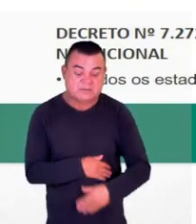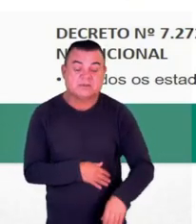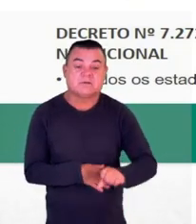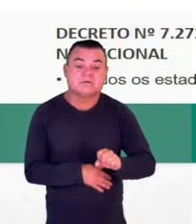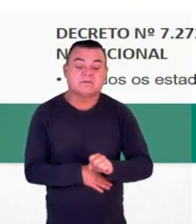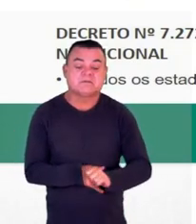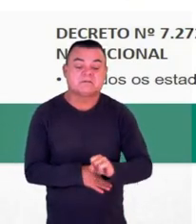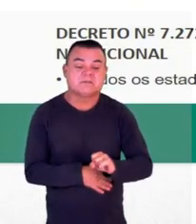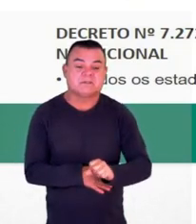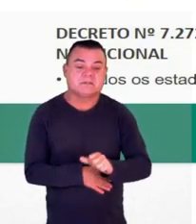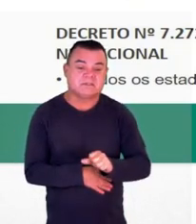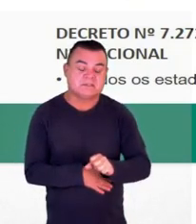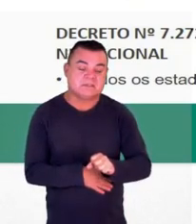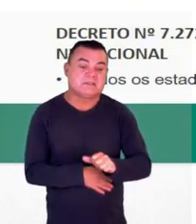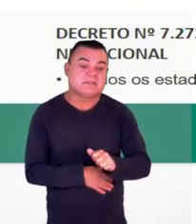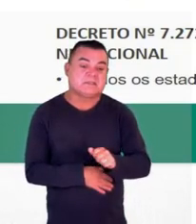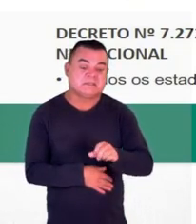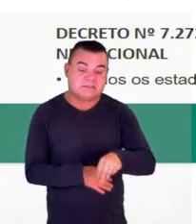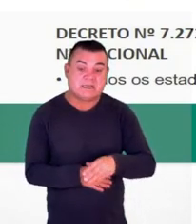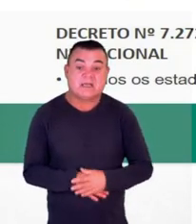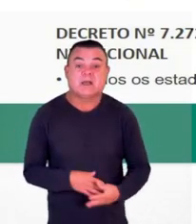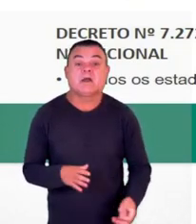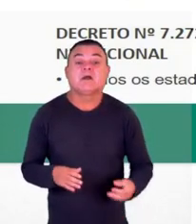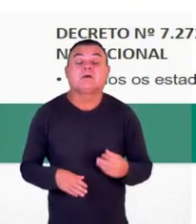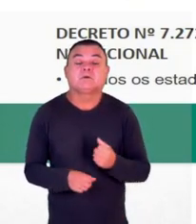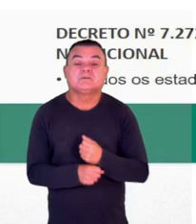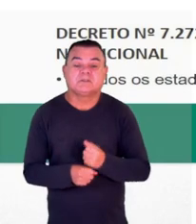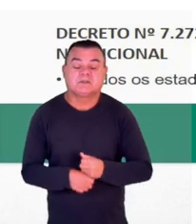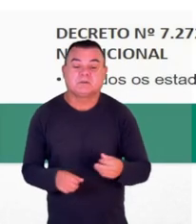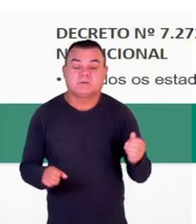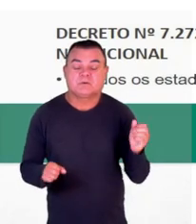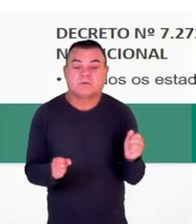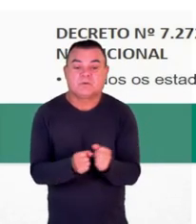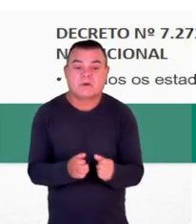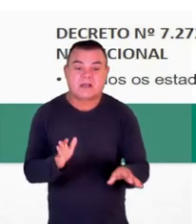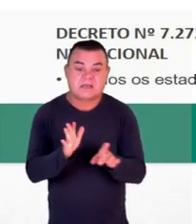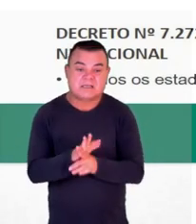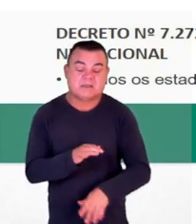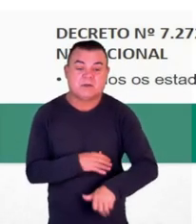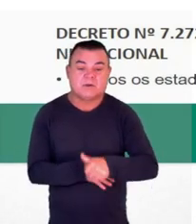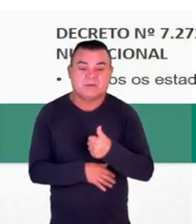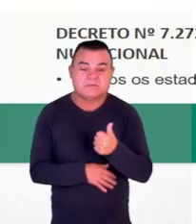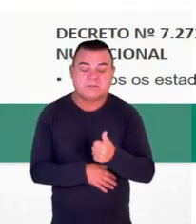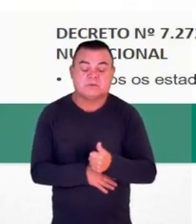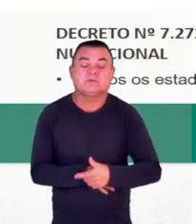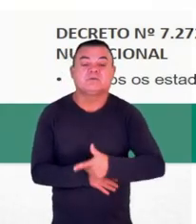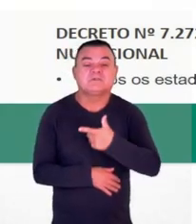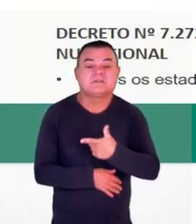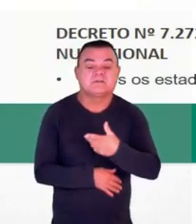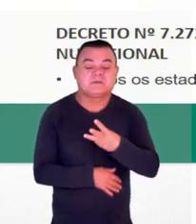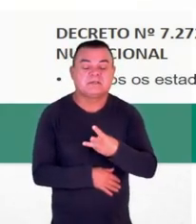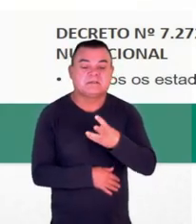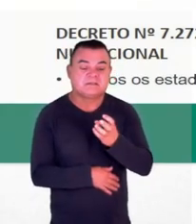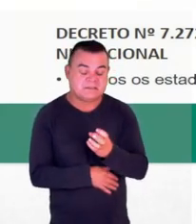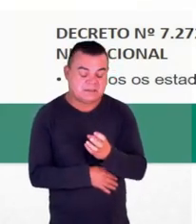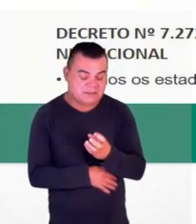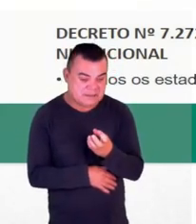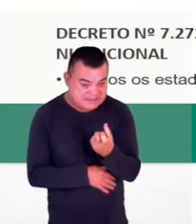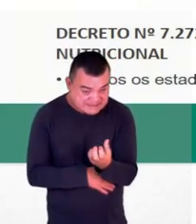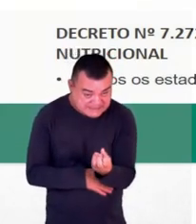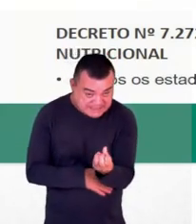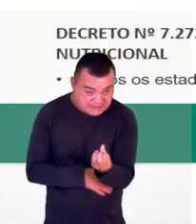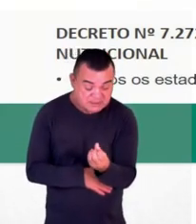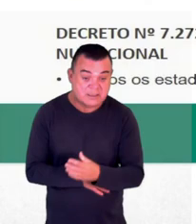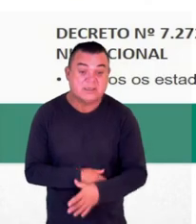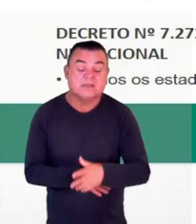segurança alimentar nutricional que foi instituído com a lei 11.346 de 2006 né Eh a nossa loão